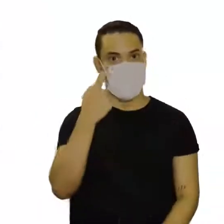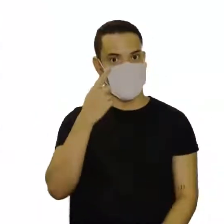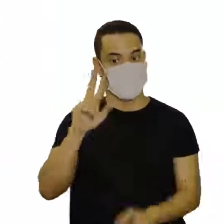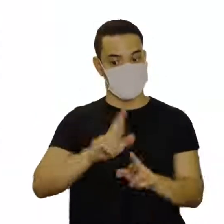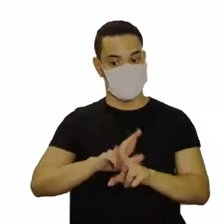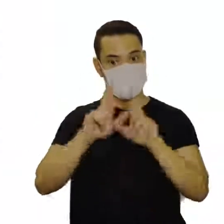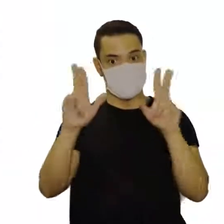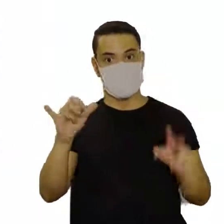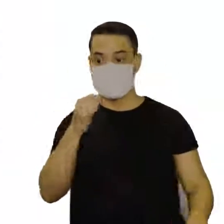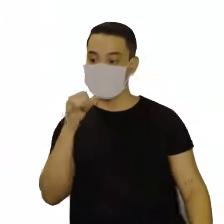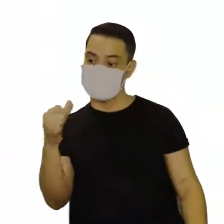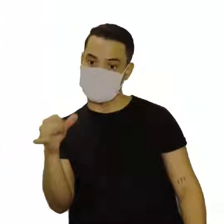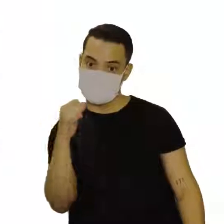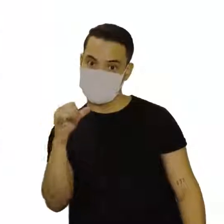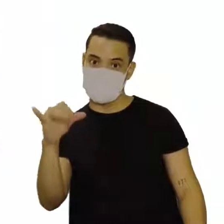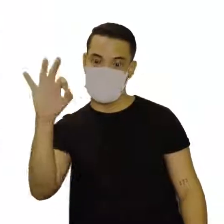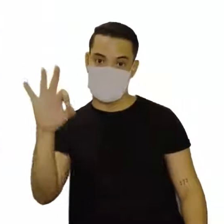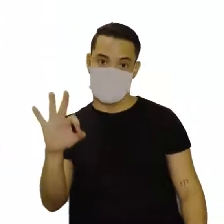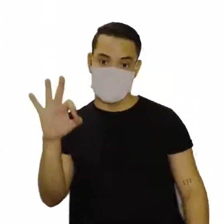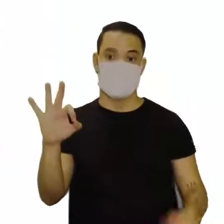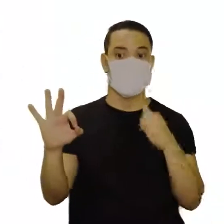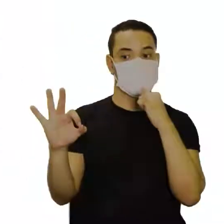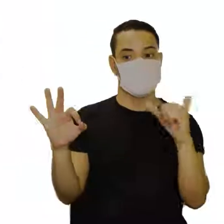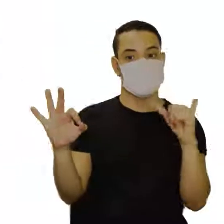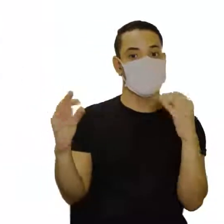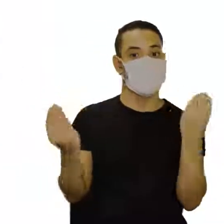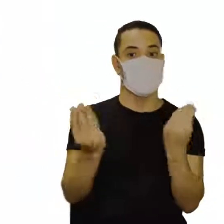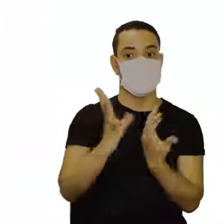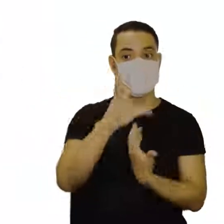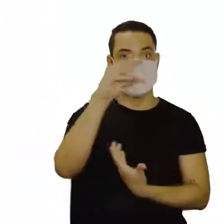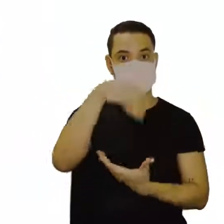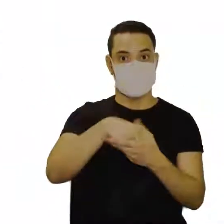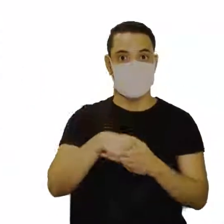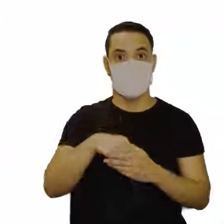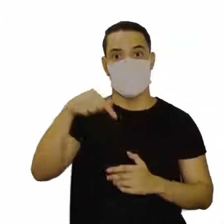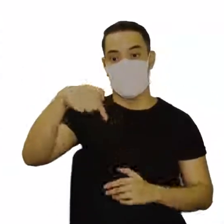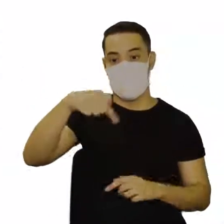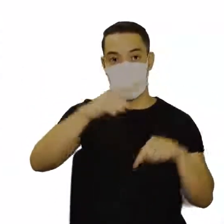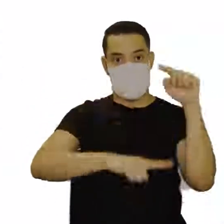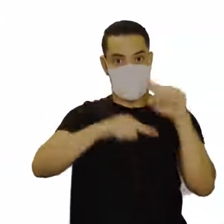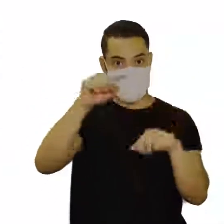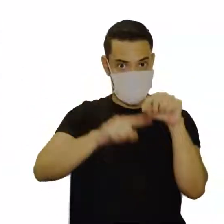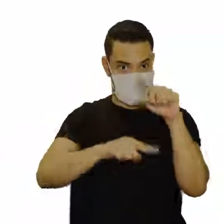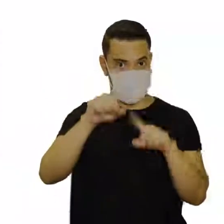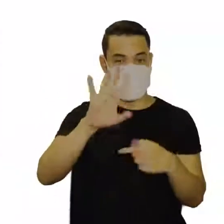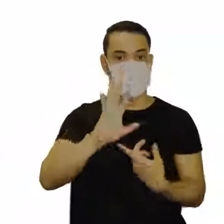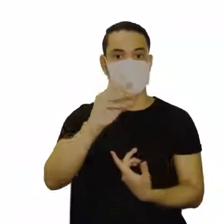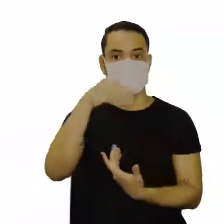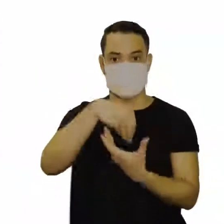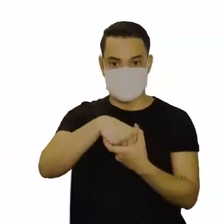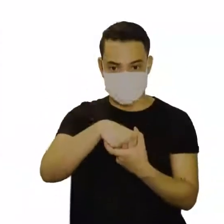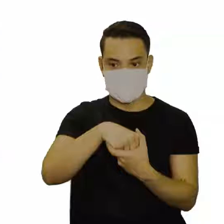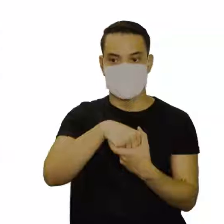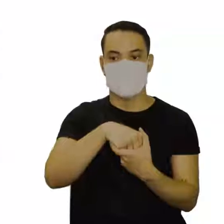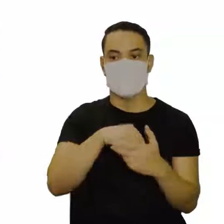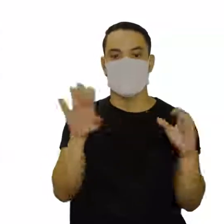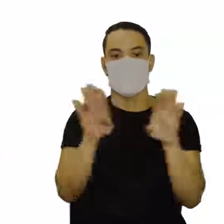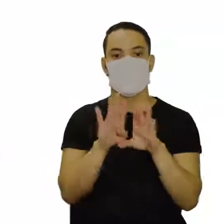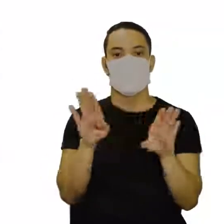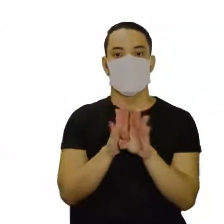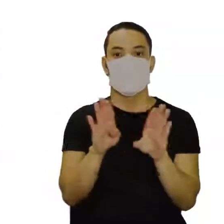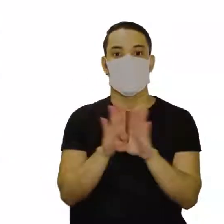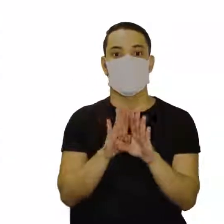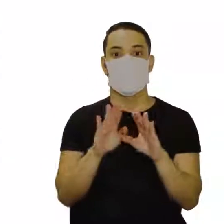diferença de potencial é a energia com que sai das cargas, certo? Energia com que sai das cargas e